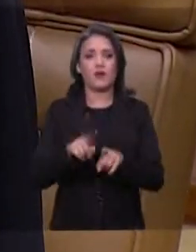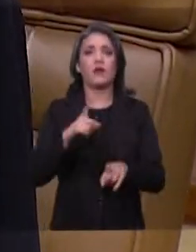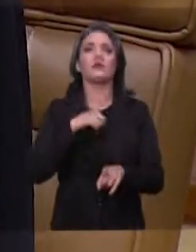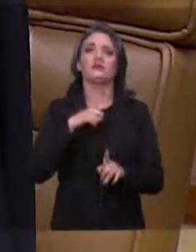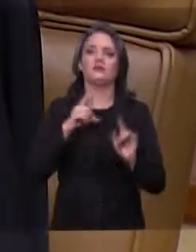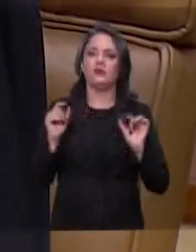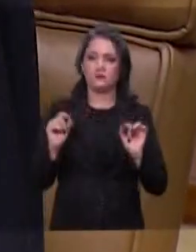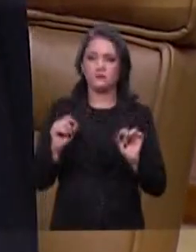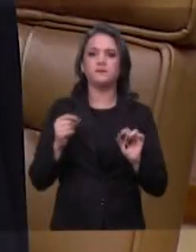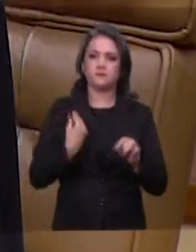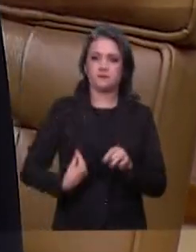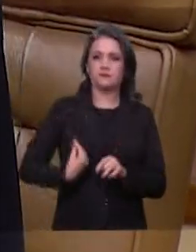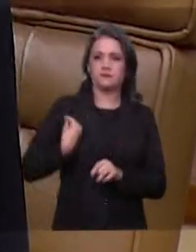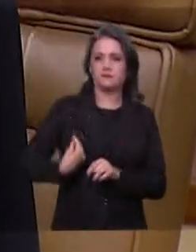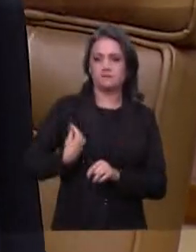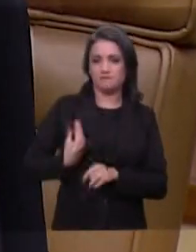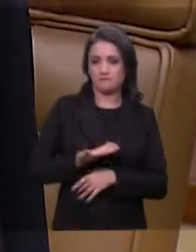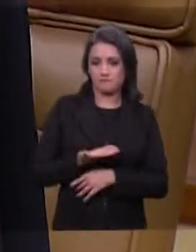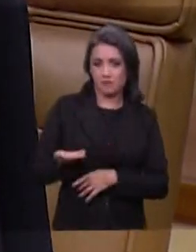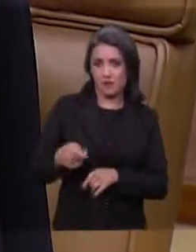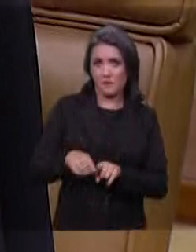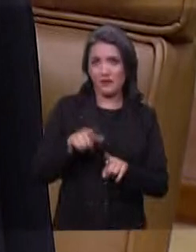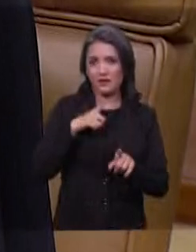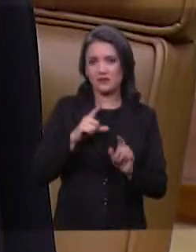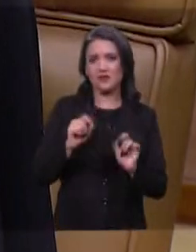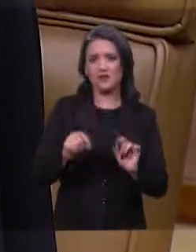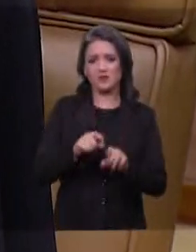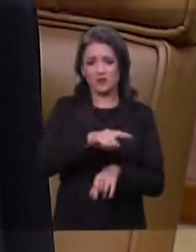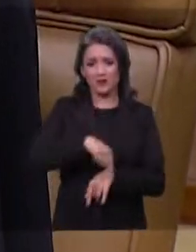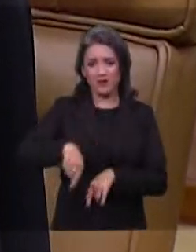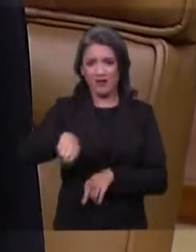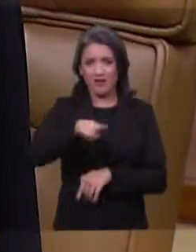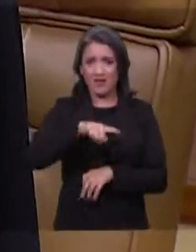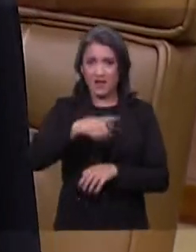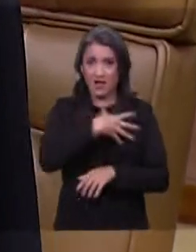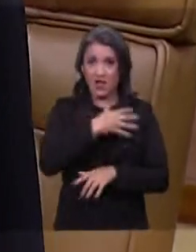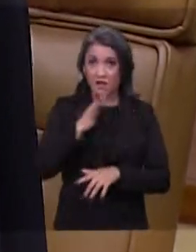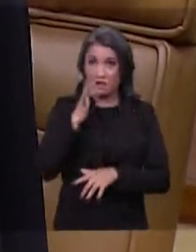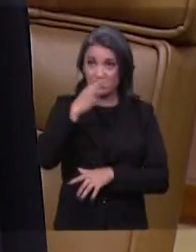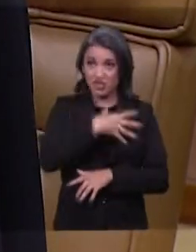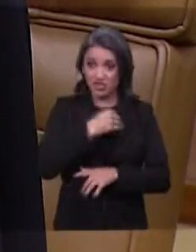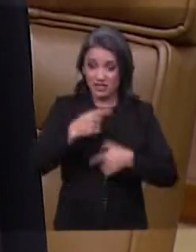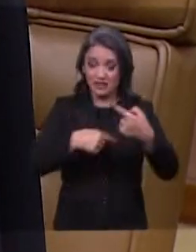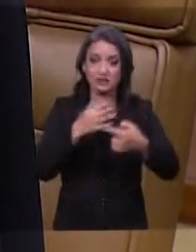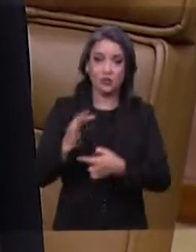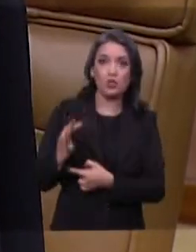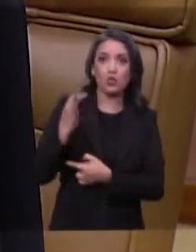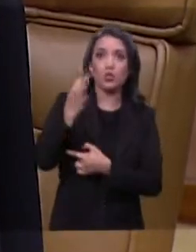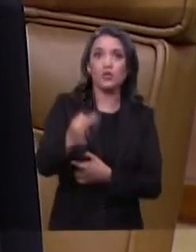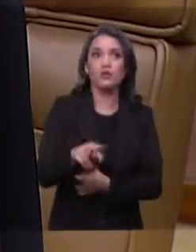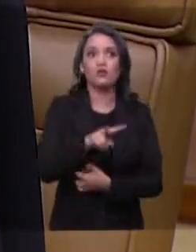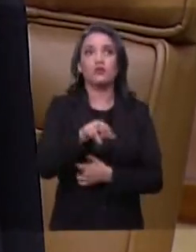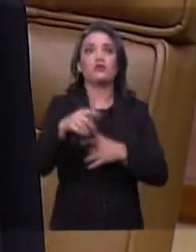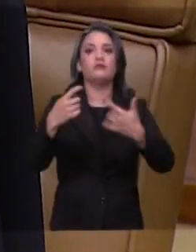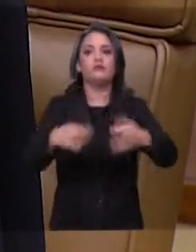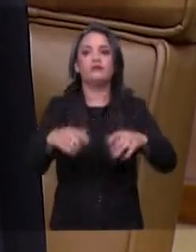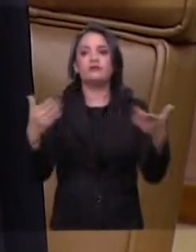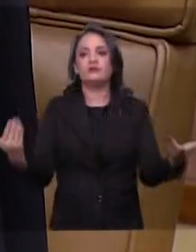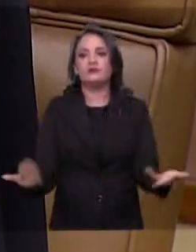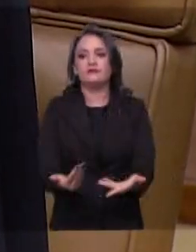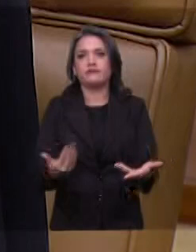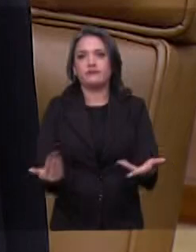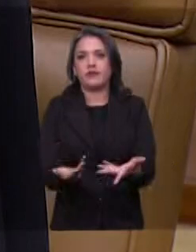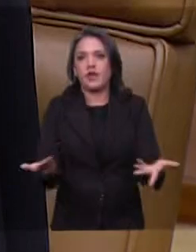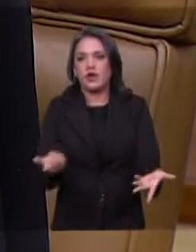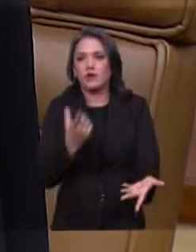modo de vida. Ainda aprisiona e condiciona as futuras gerações à diligência da atual, uma